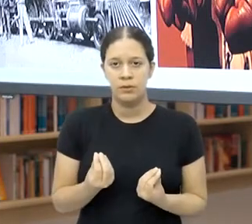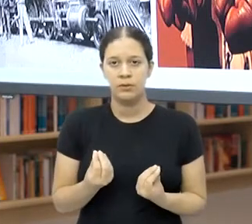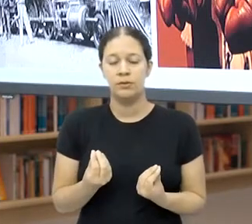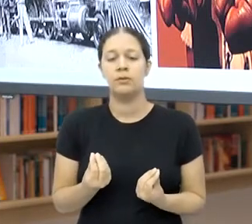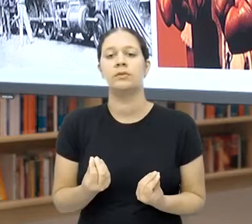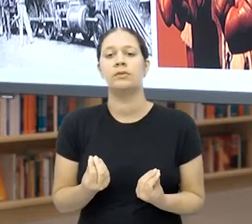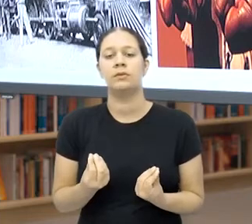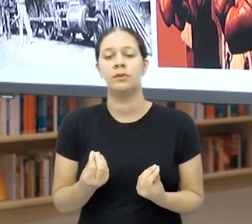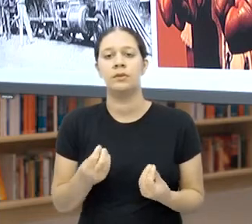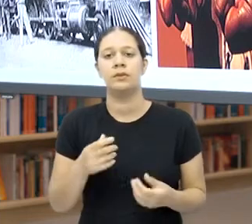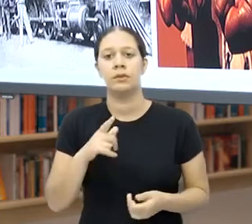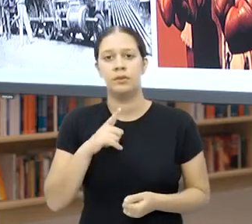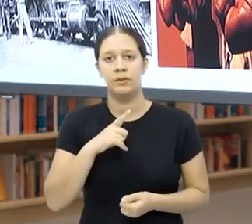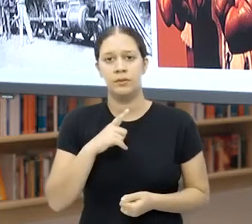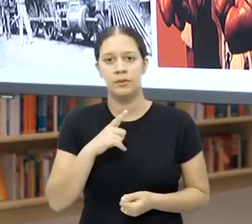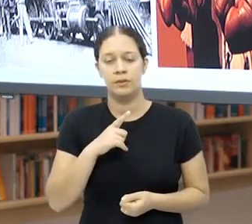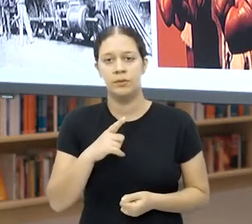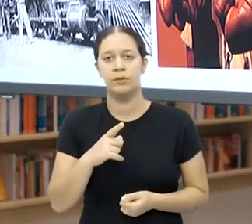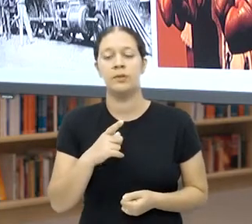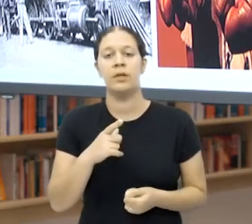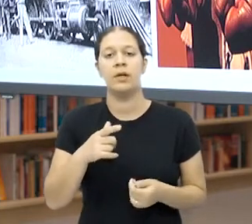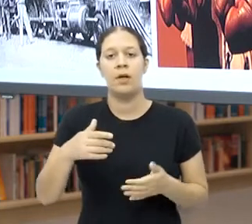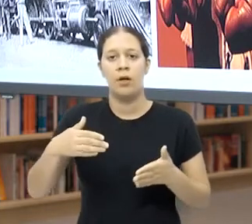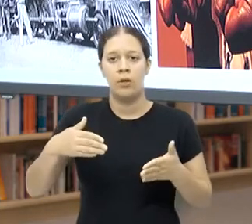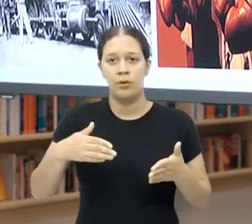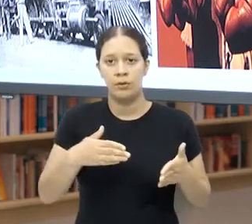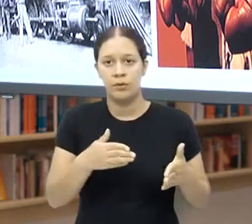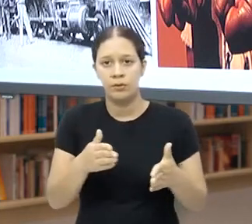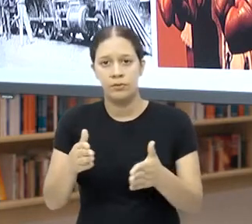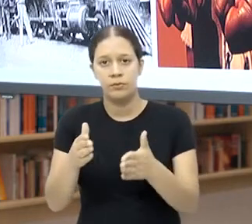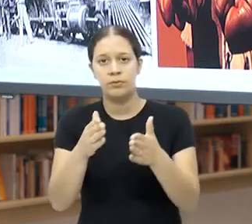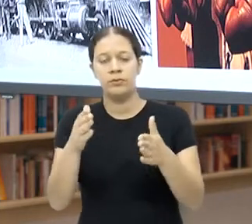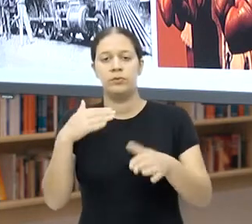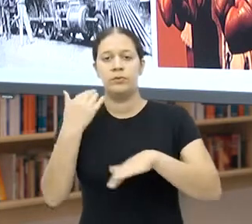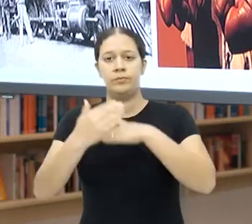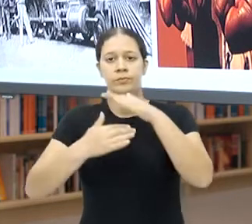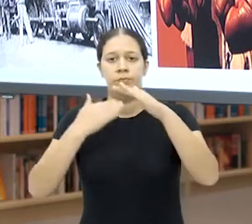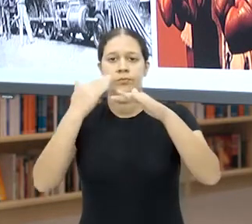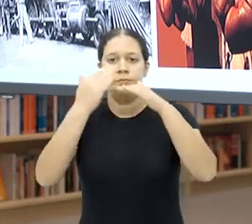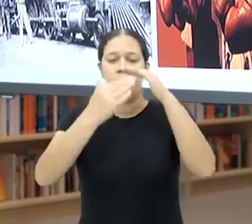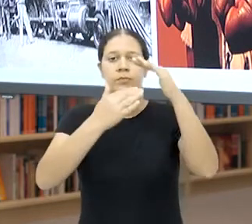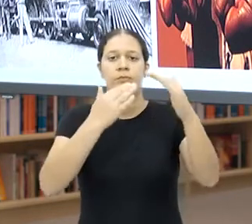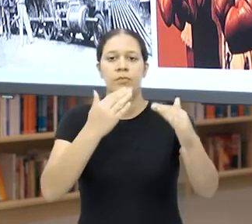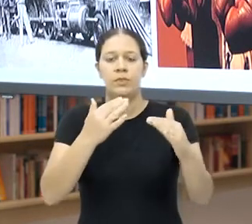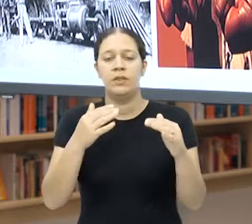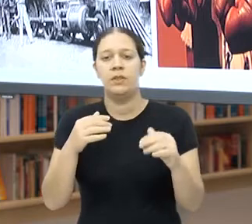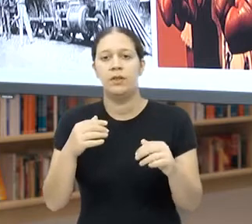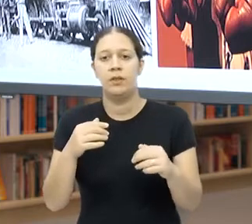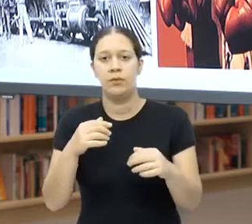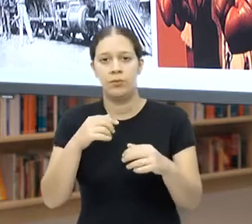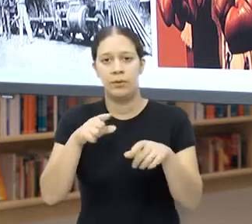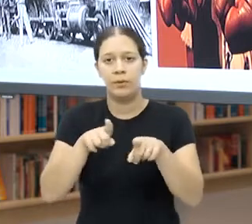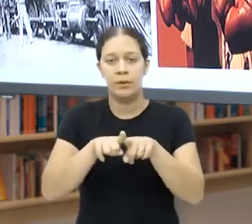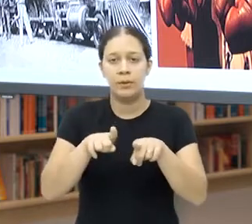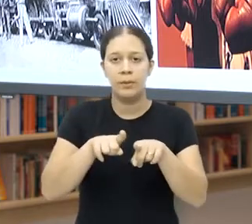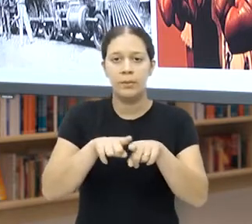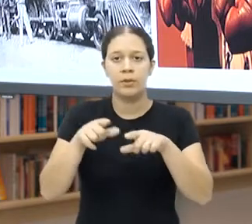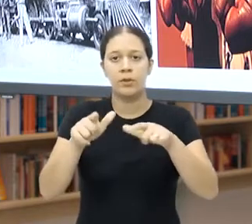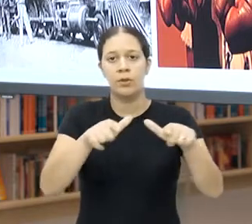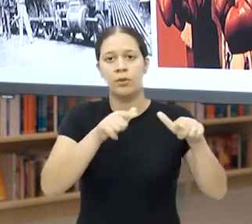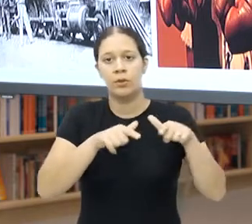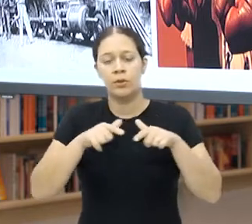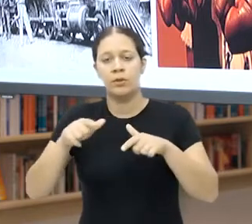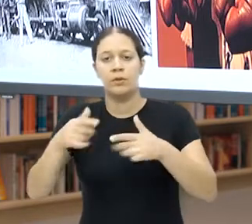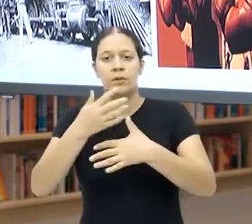certo? Nas suas estações, essas estações, ela começa a ser desenvolvida e vão surgir vilas e vão surgir